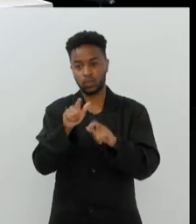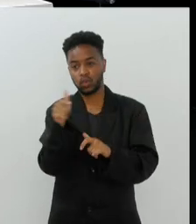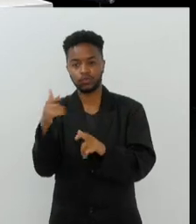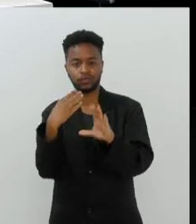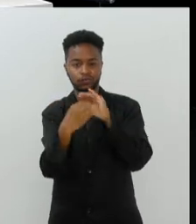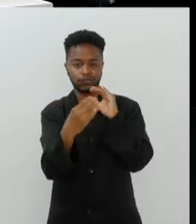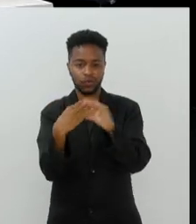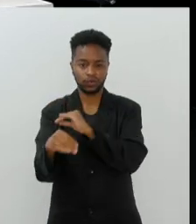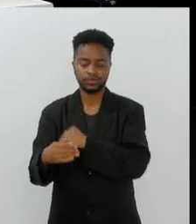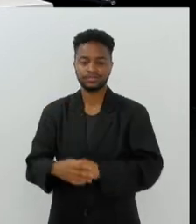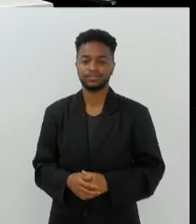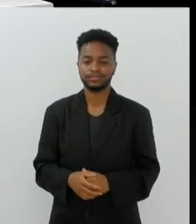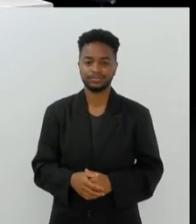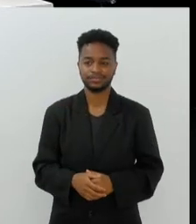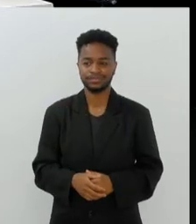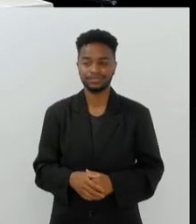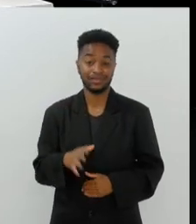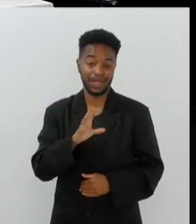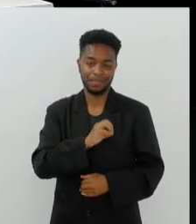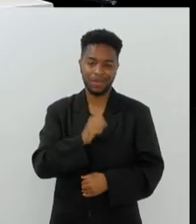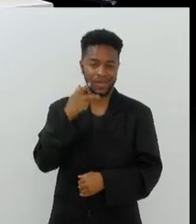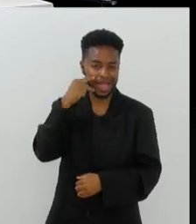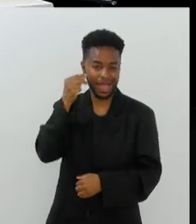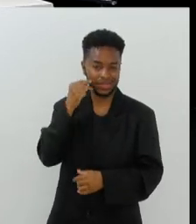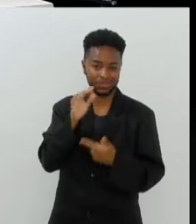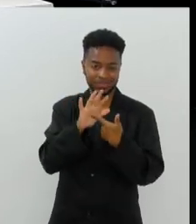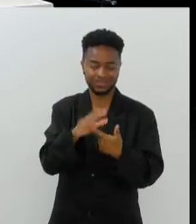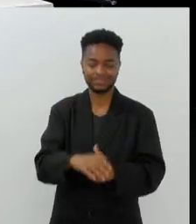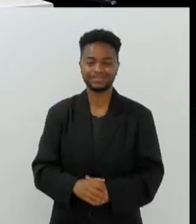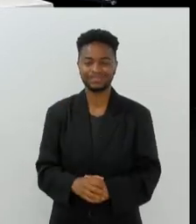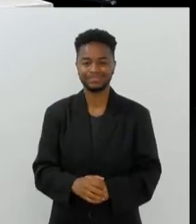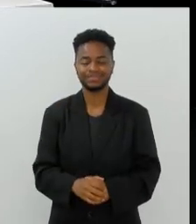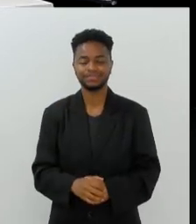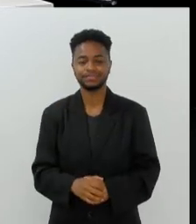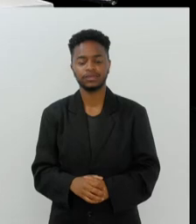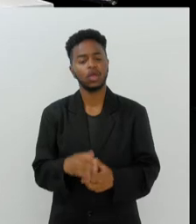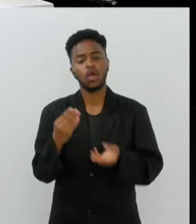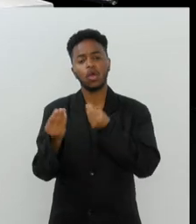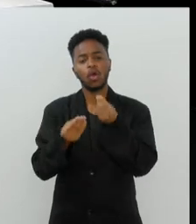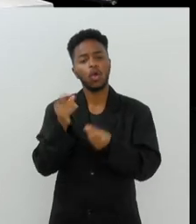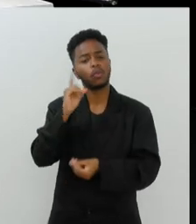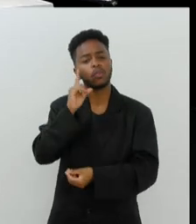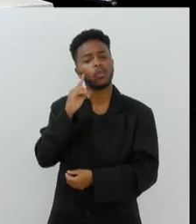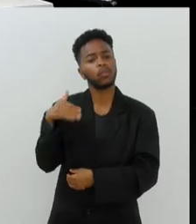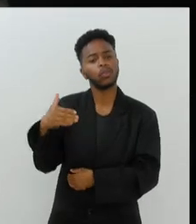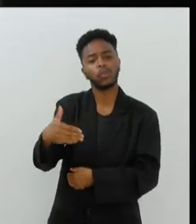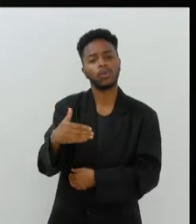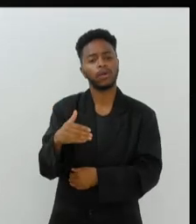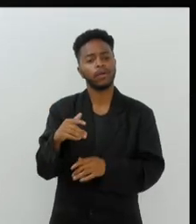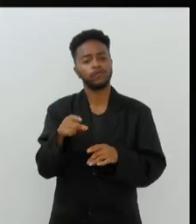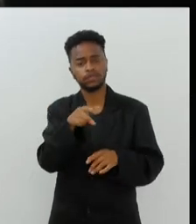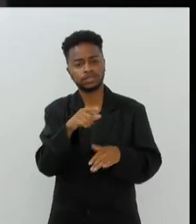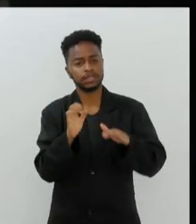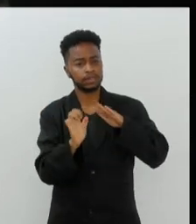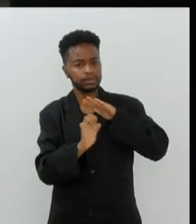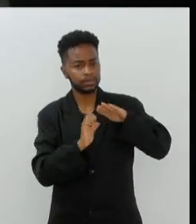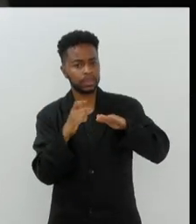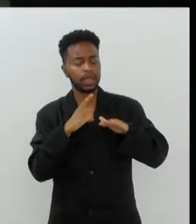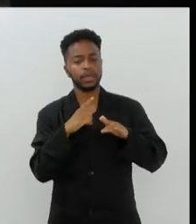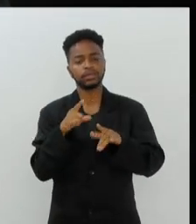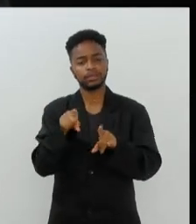foge quando tem foto. Adorei o gato mais fotogênico. É. André, como é a rotina de uma